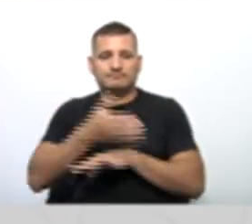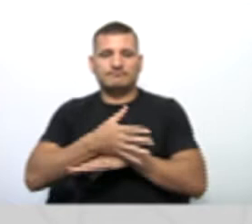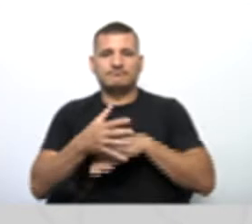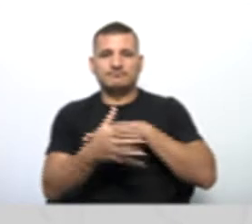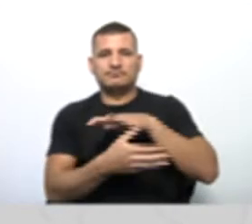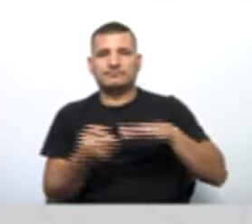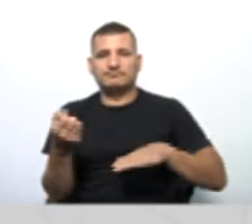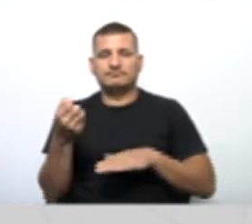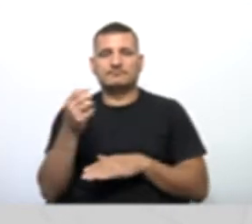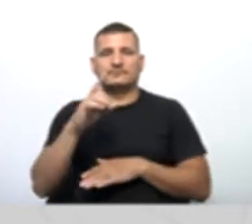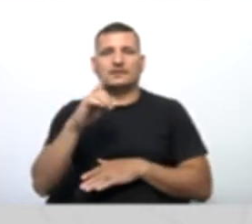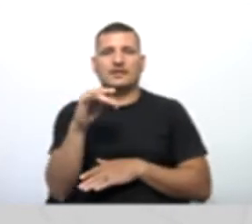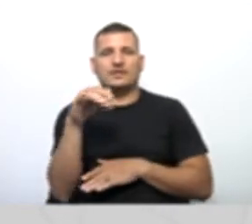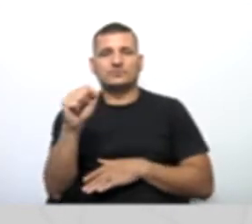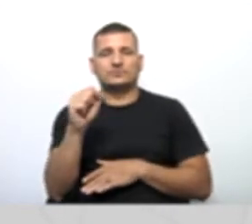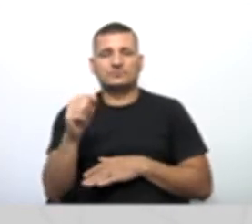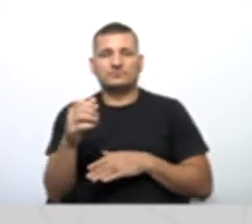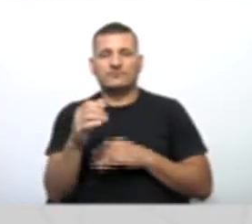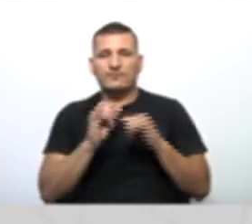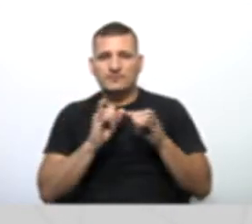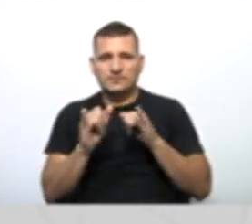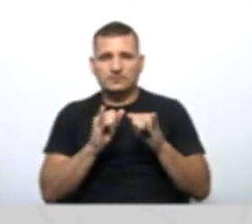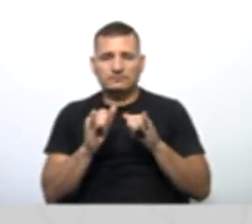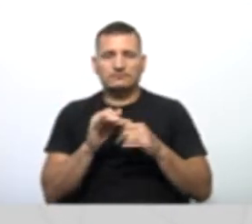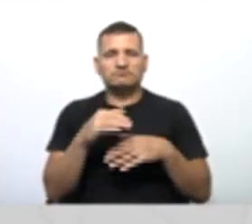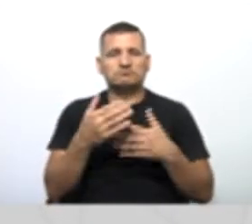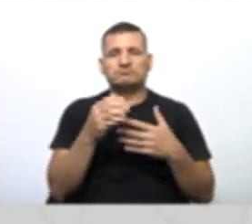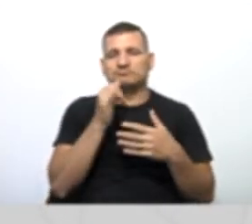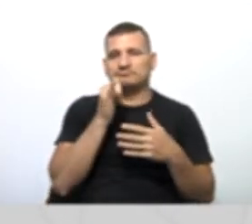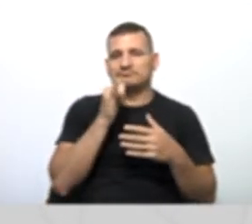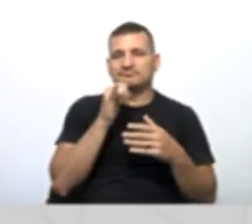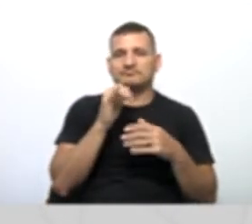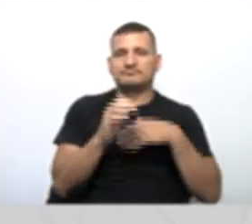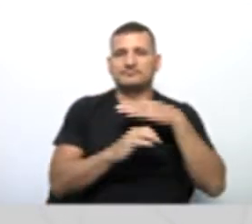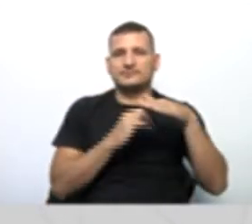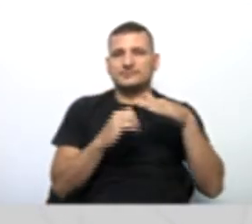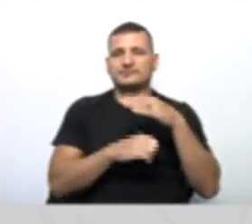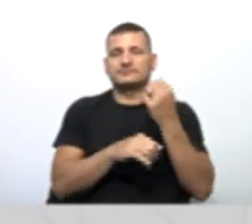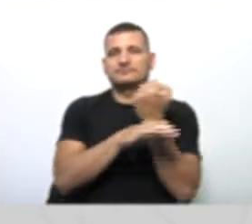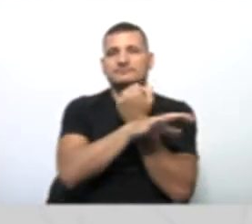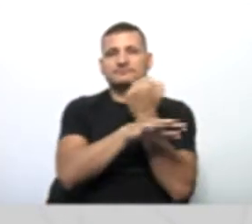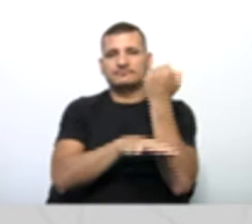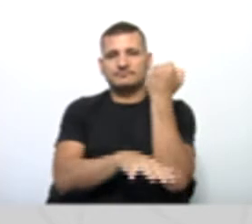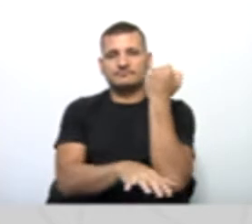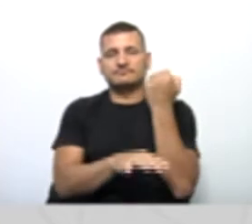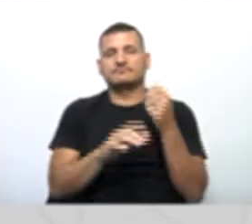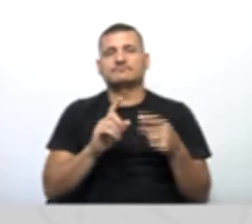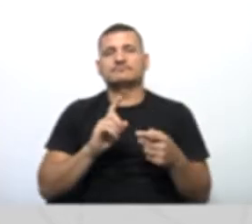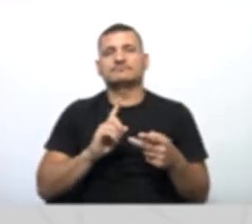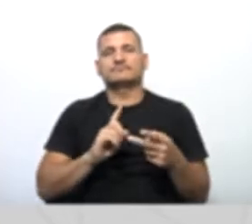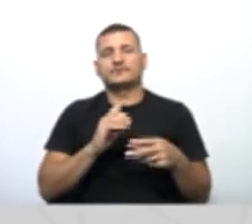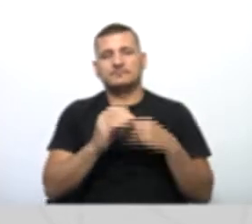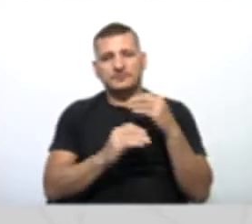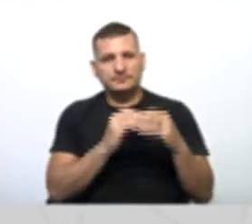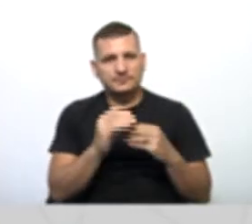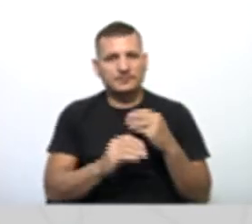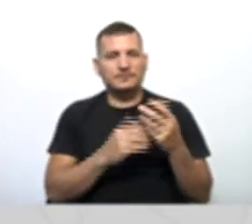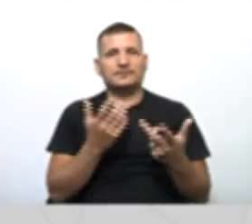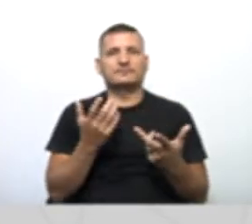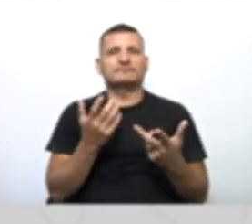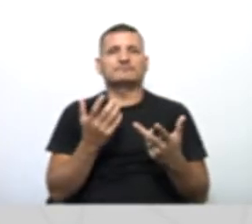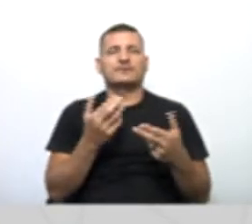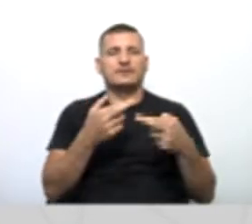empresa estava lá com seu servidor de rede, com seu banco de dados, com tudo, todos os seus dados que